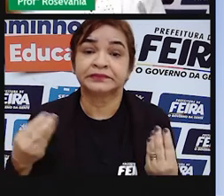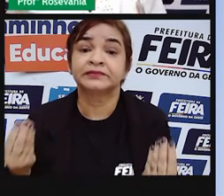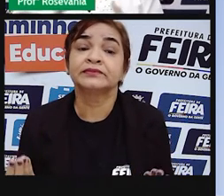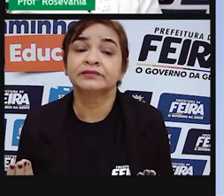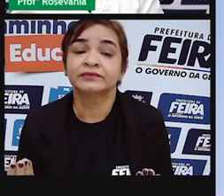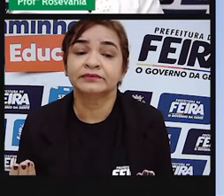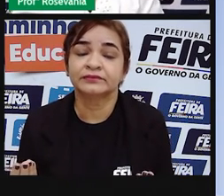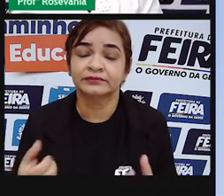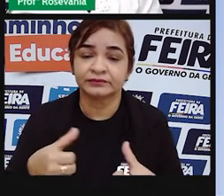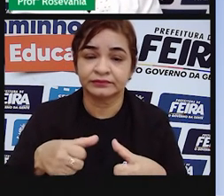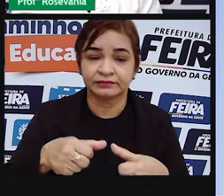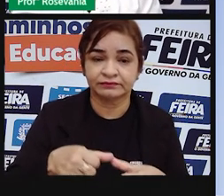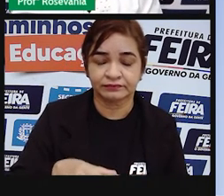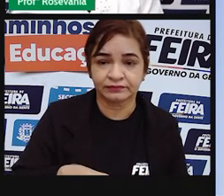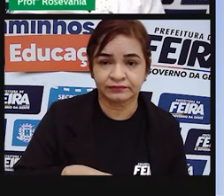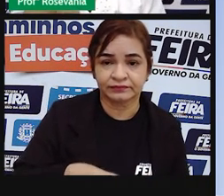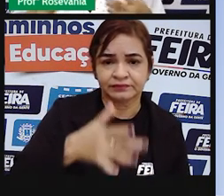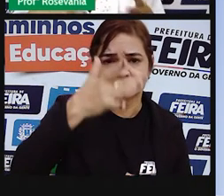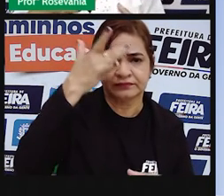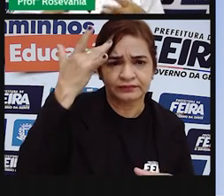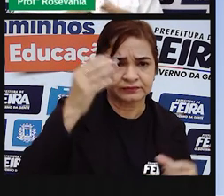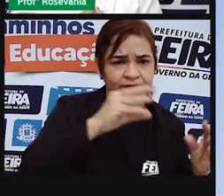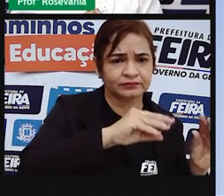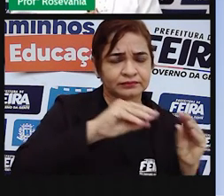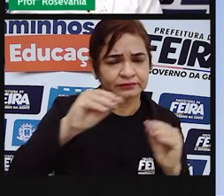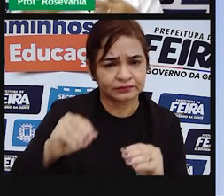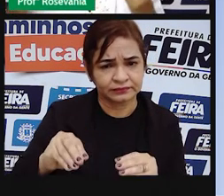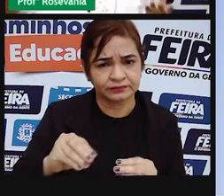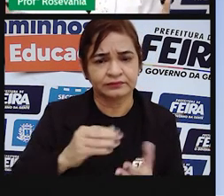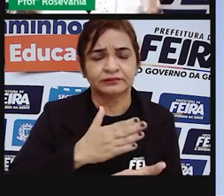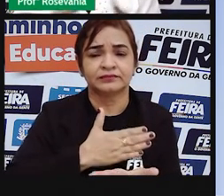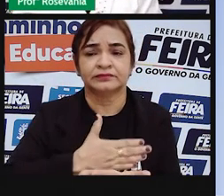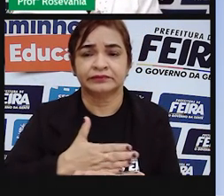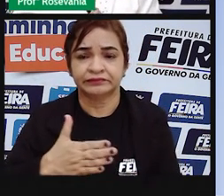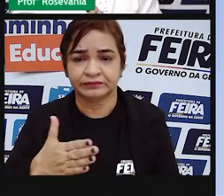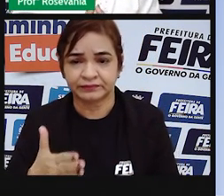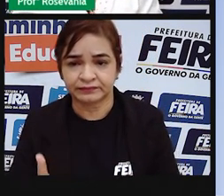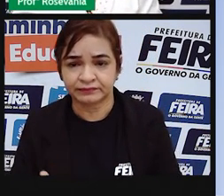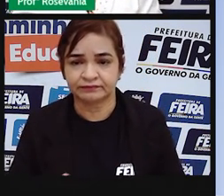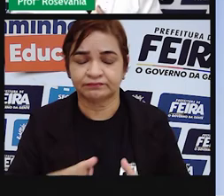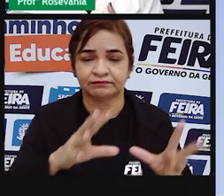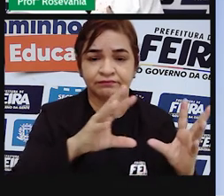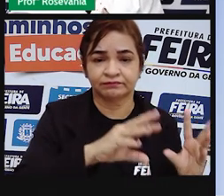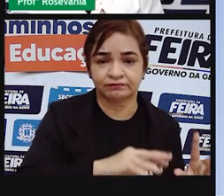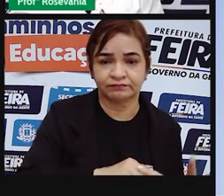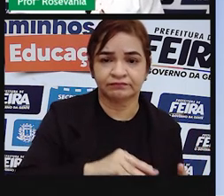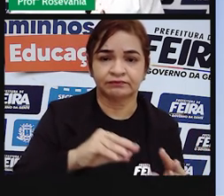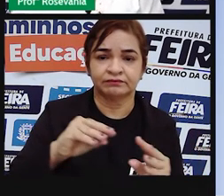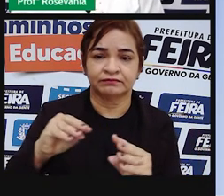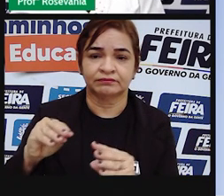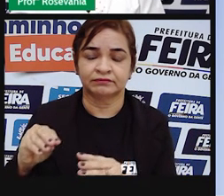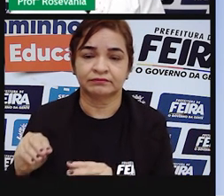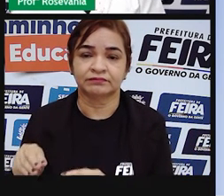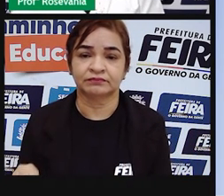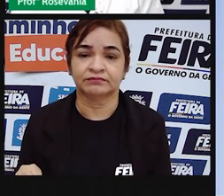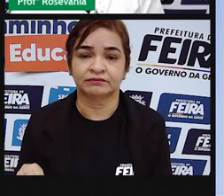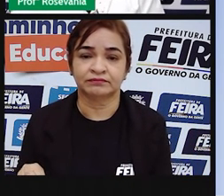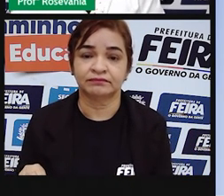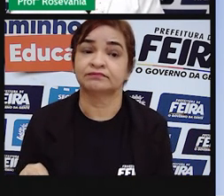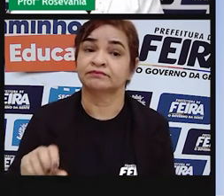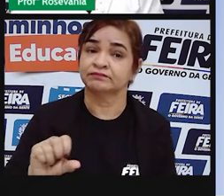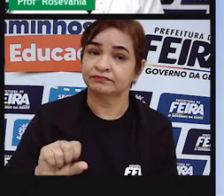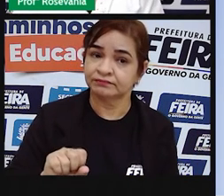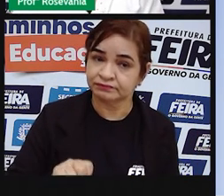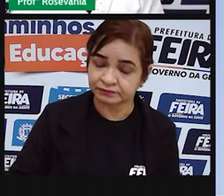né? E hoje, como é que são essas migrações? Elas ainda continuam concentradas na parte mais do litoral do território brasileiro?